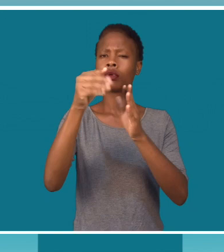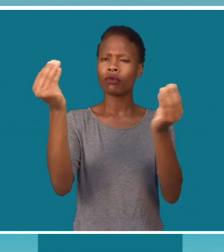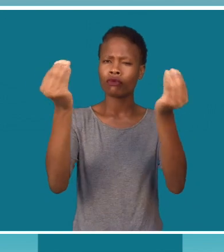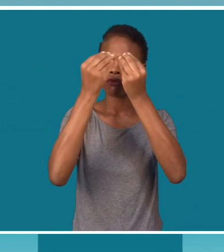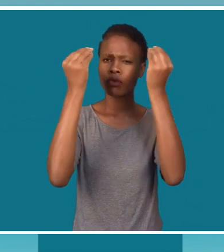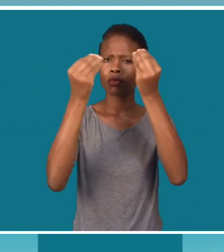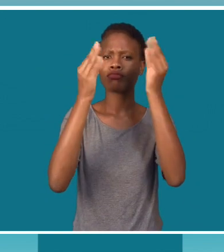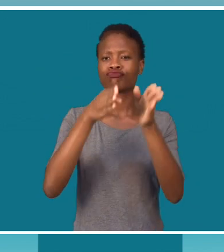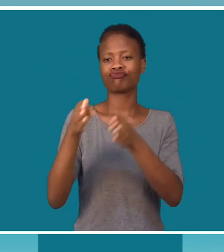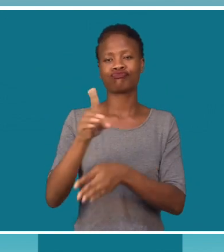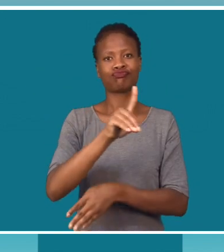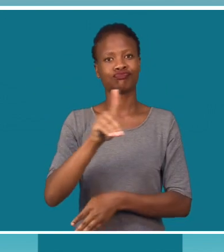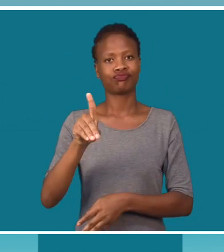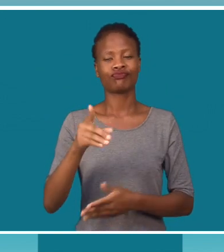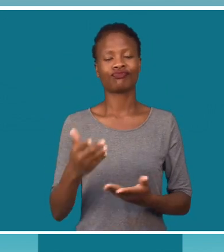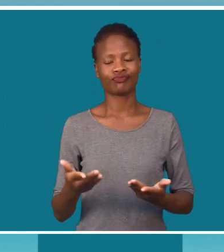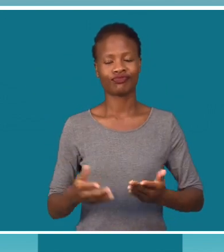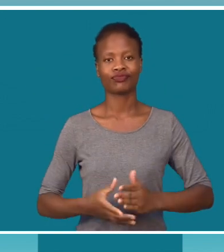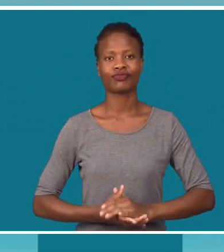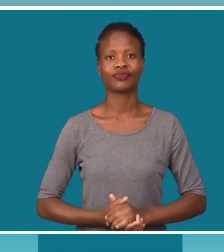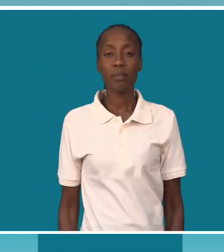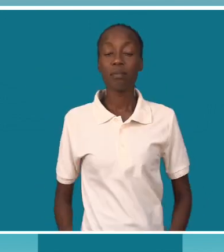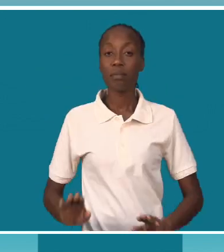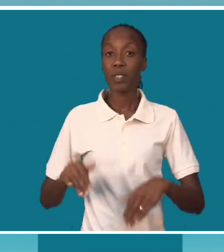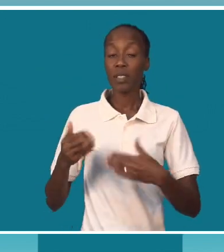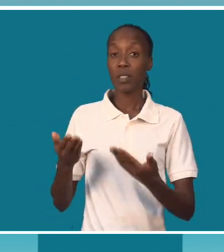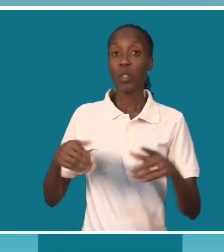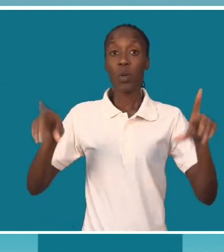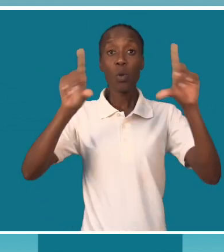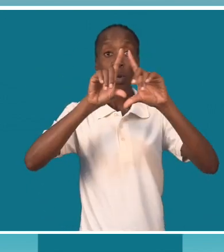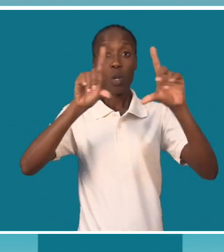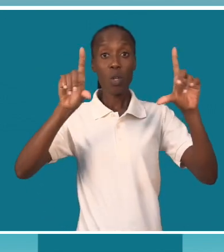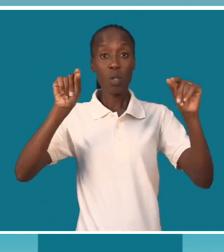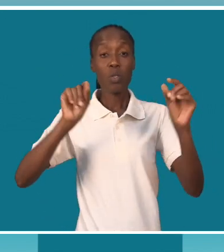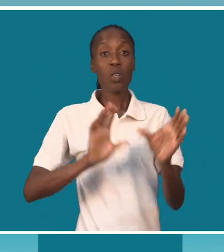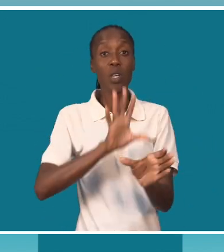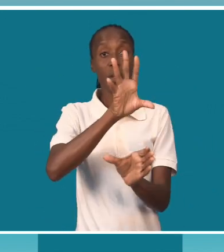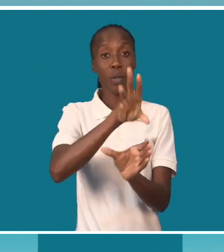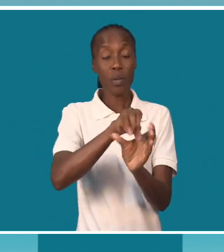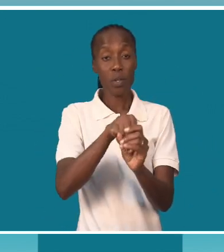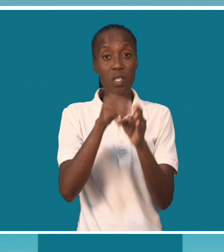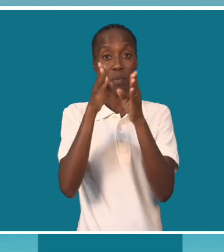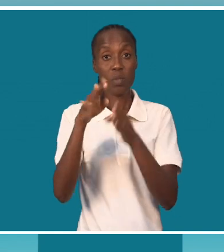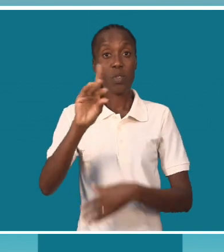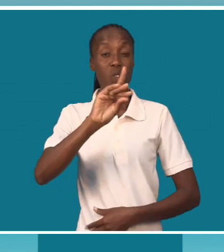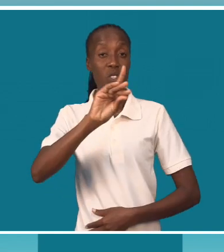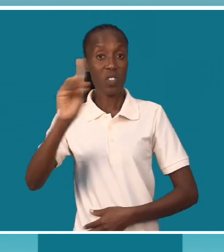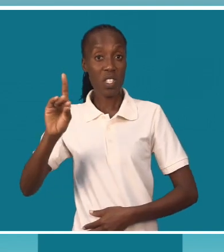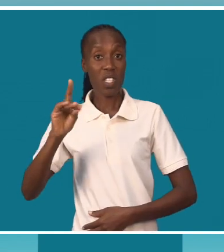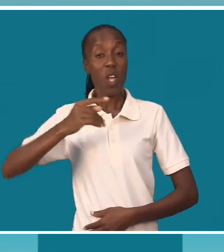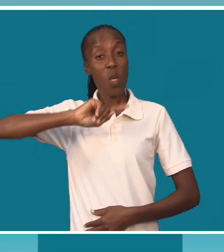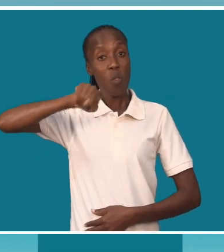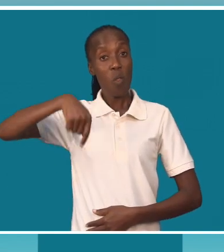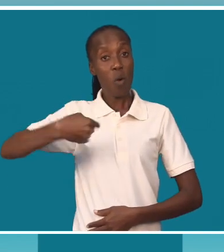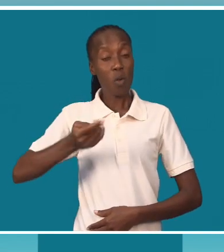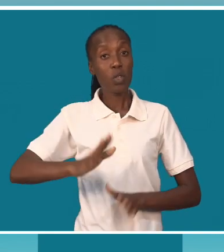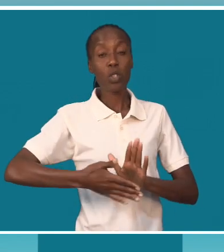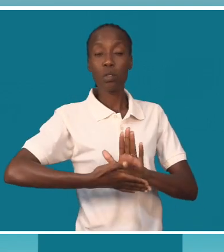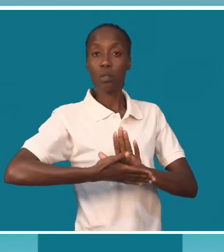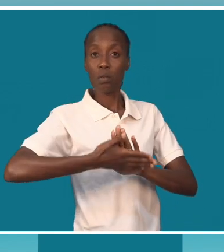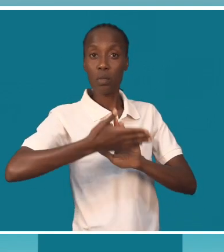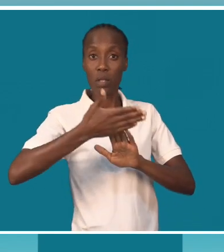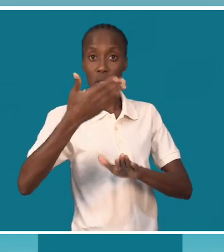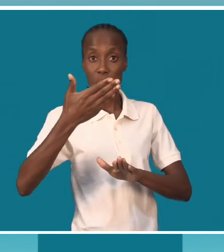programas de formação de pessoas com deficiência. Na questão da inclusão de pessoas com deficiência, nós estamos a arrancar um